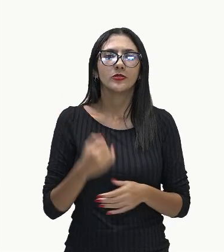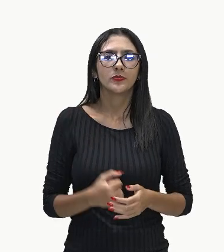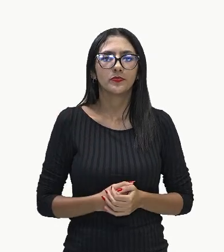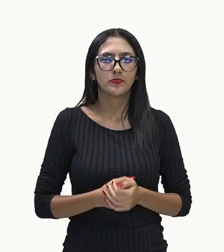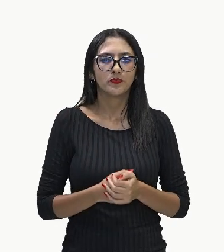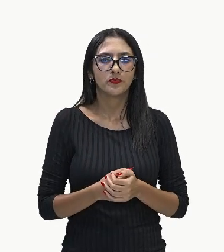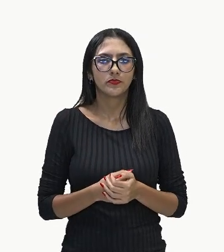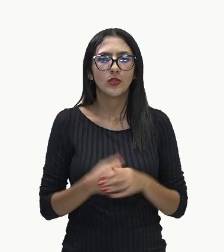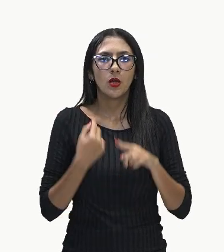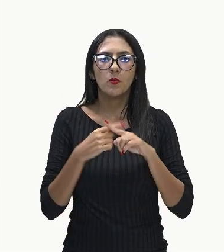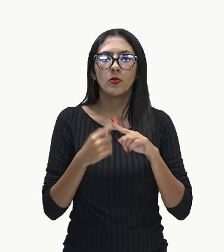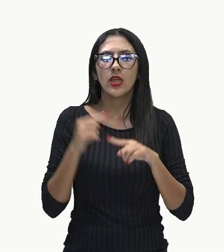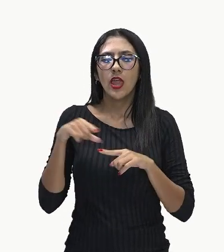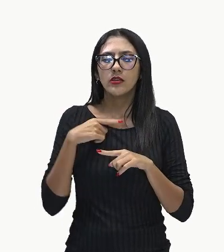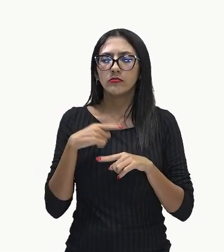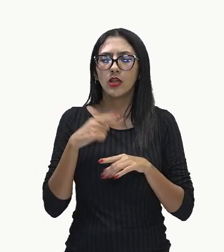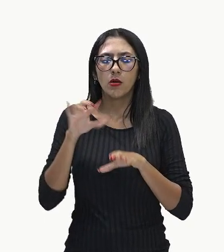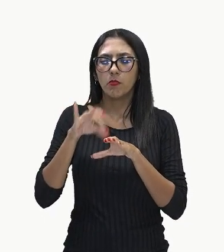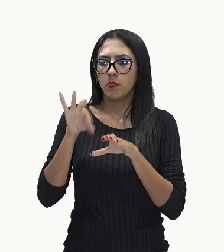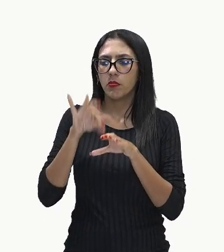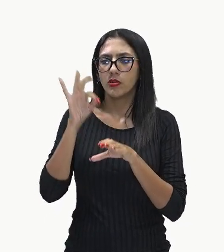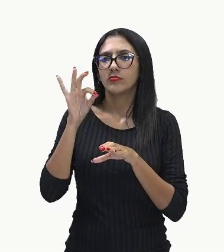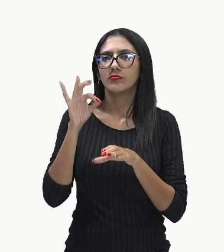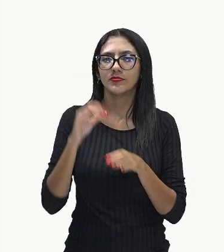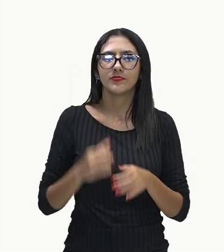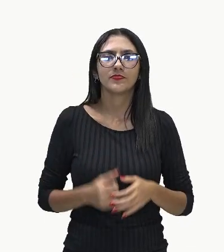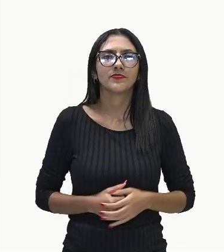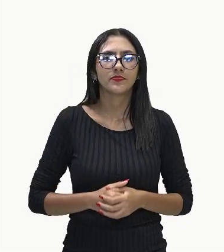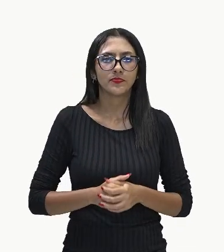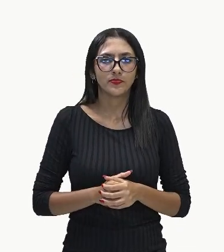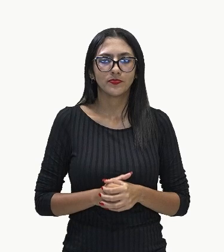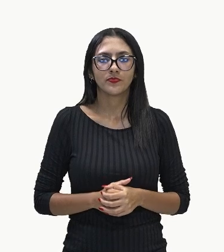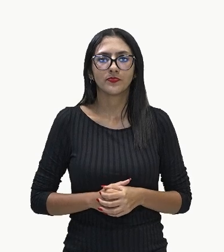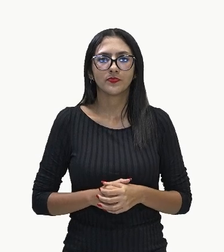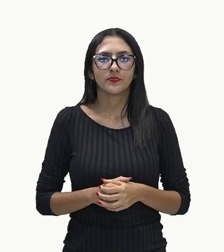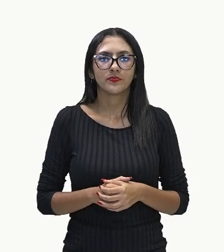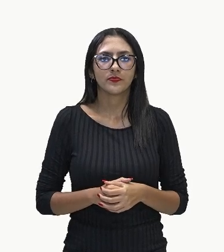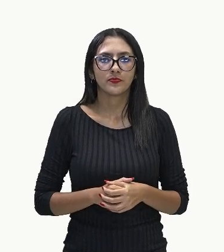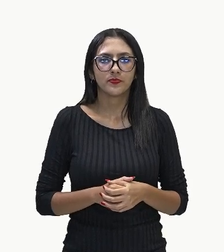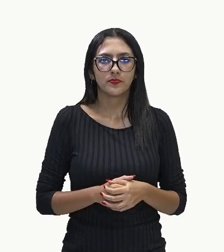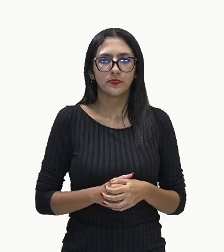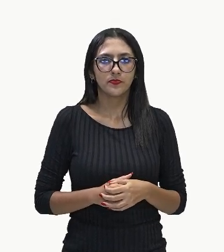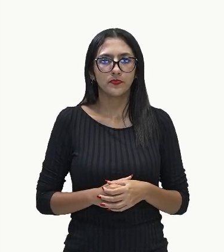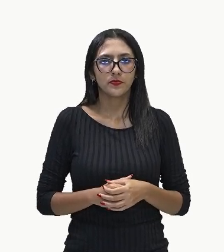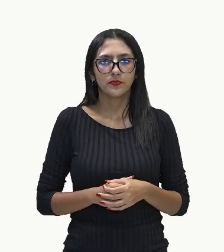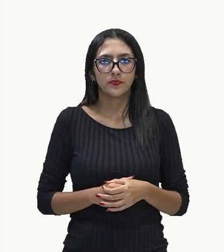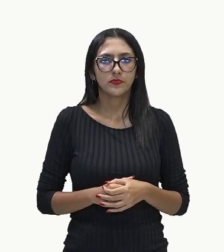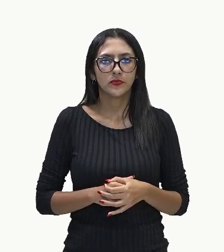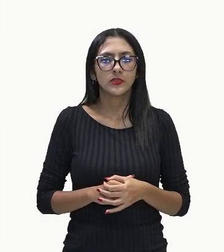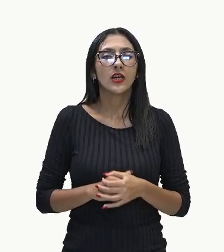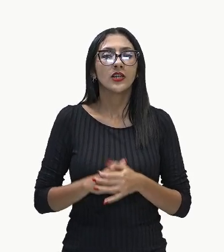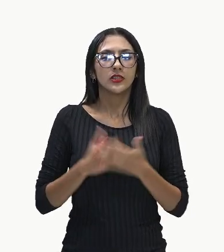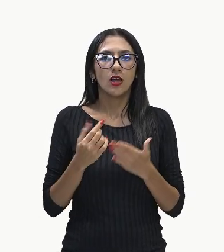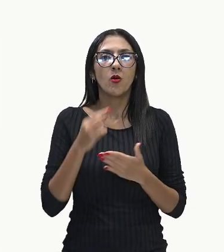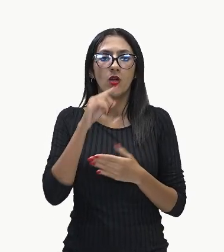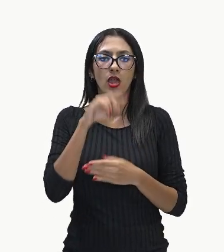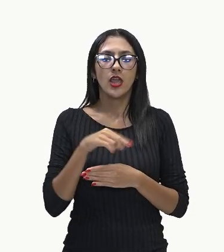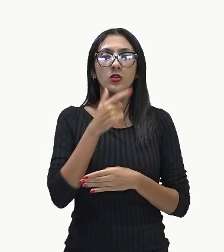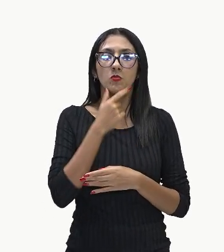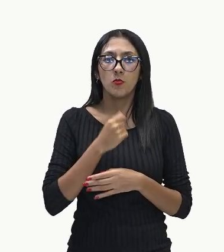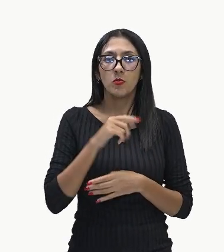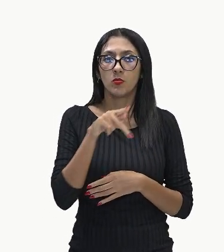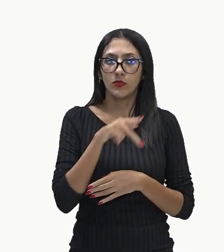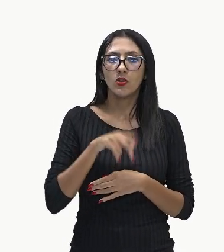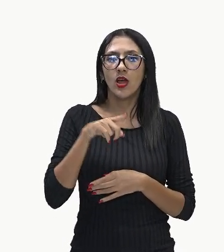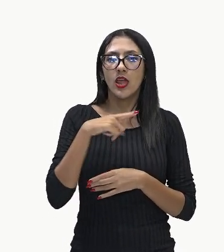de forma aleatória. Tá? Então, para isso, ele vai enumerar os alunos de 1